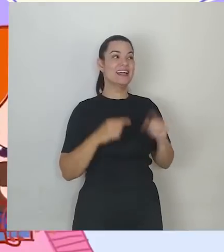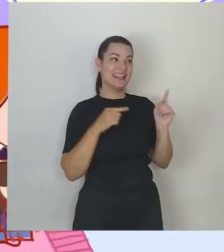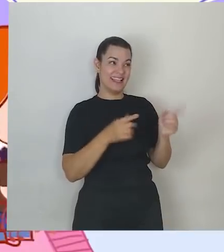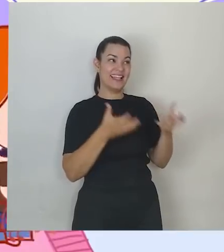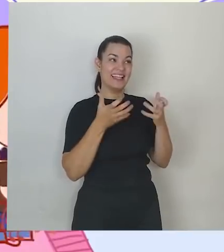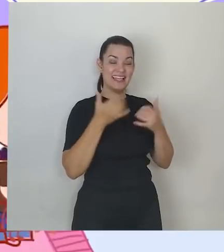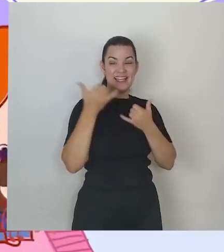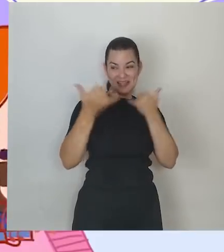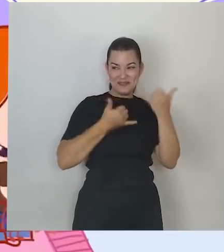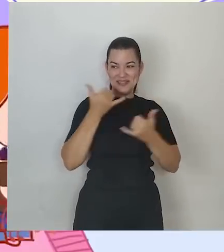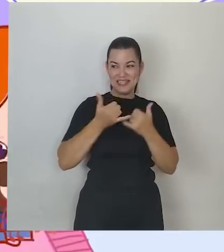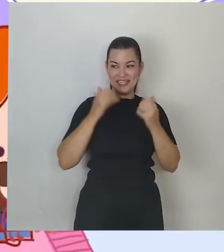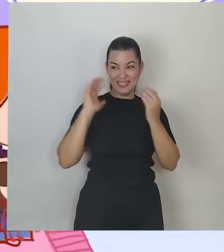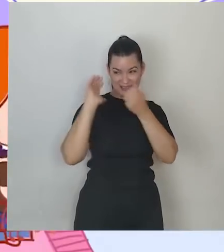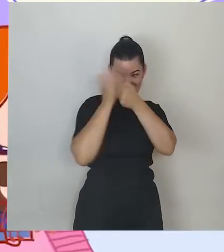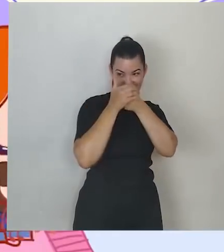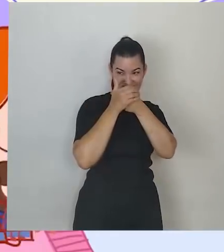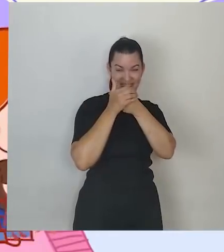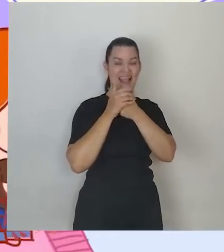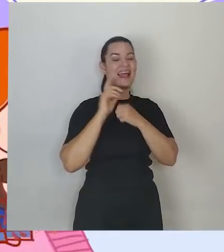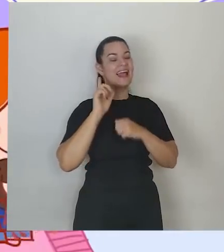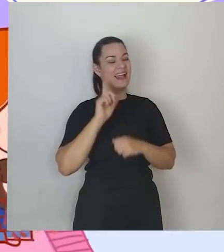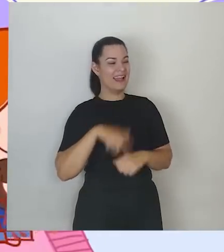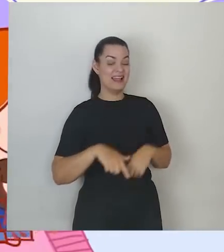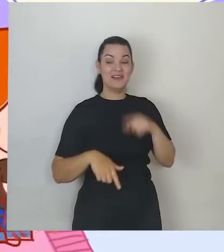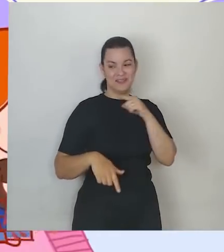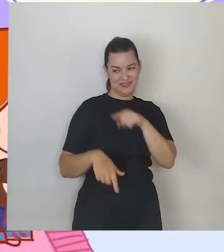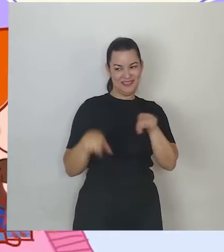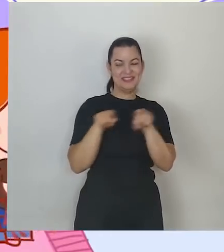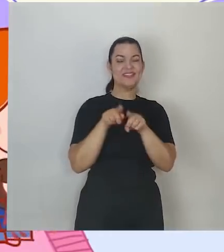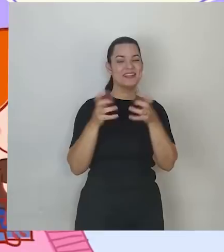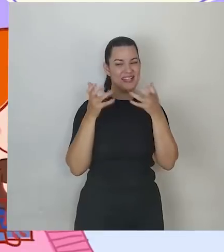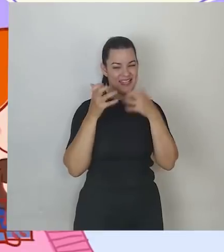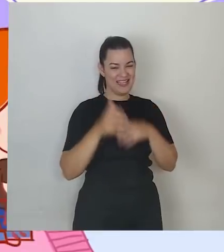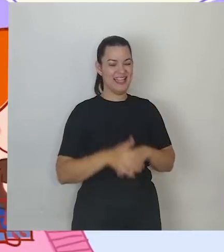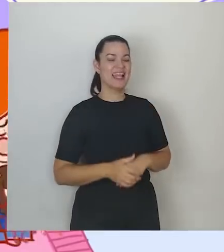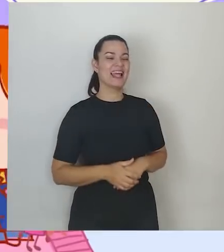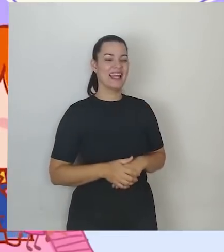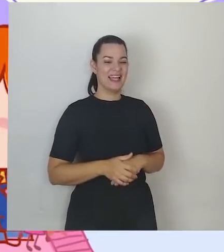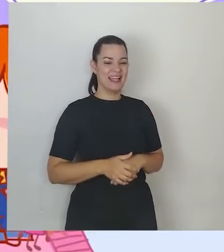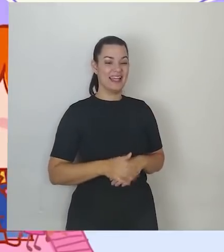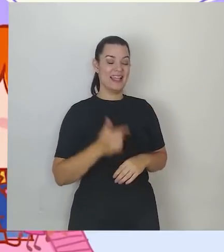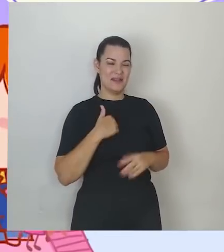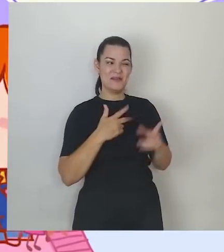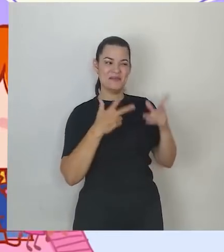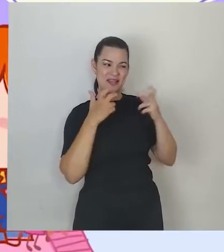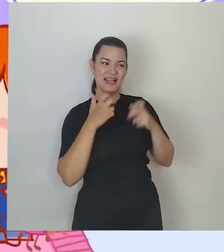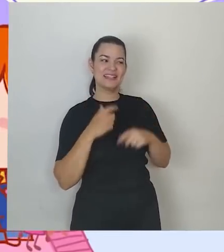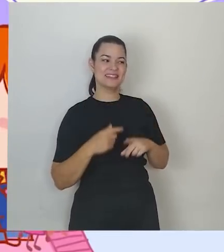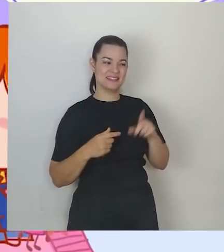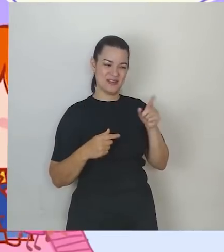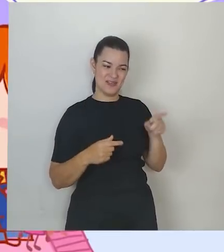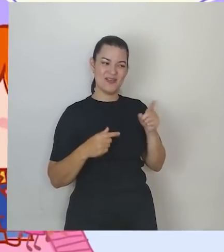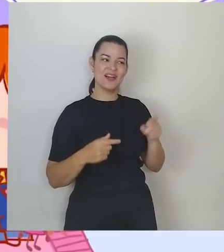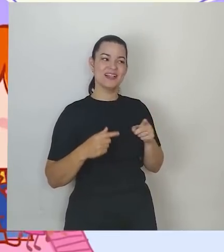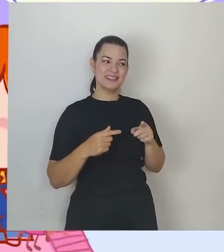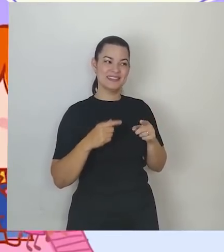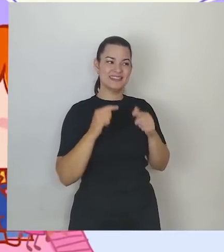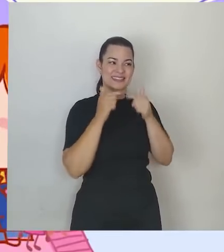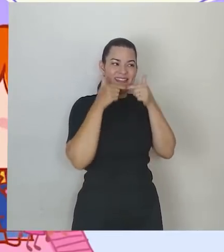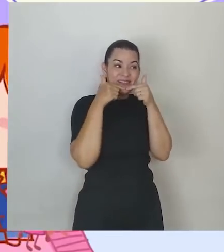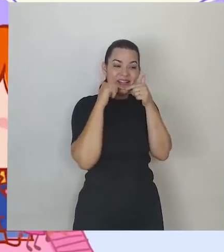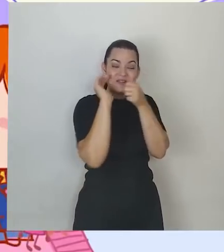Ele quer brincar de esconde-esconde. E você também. E eu estou vendo muito bem